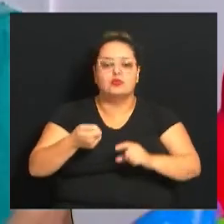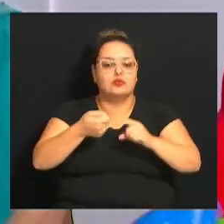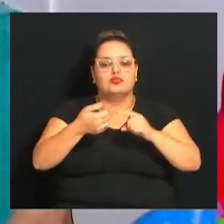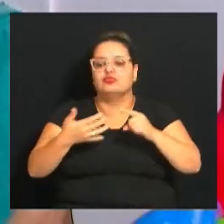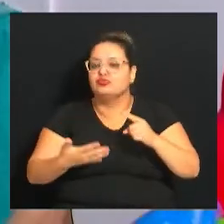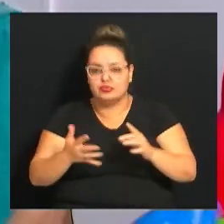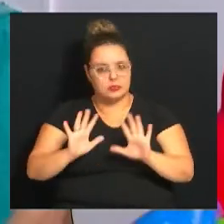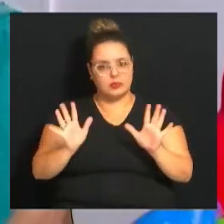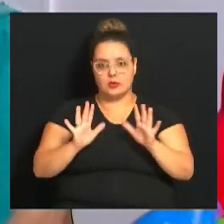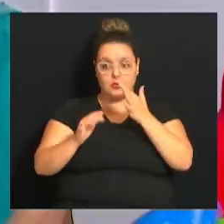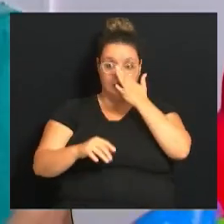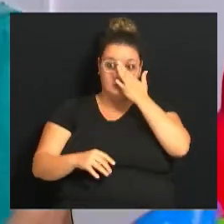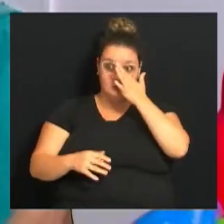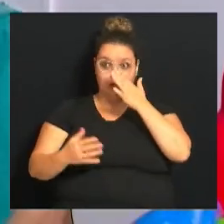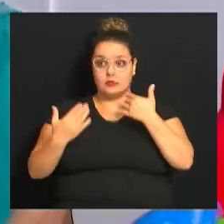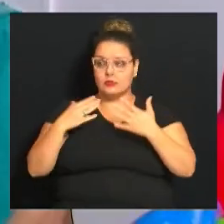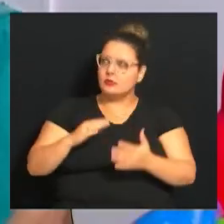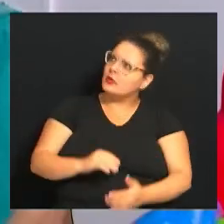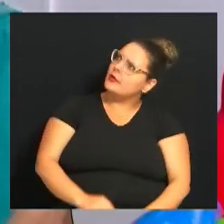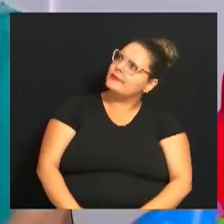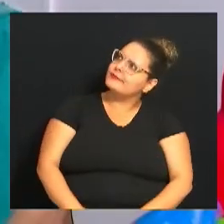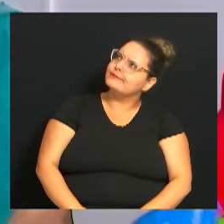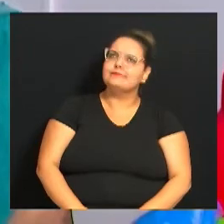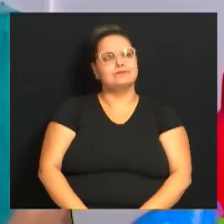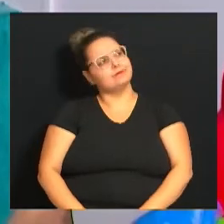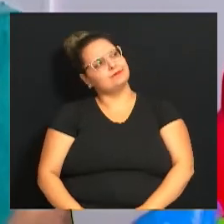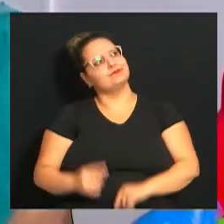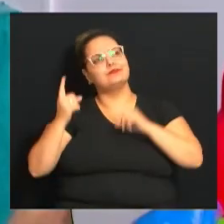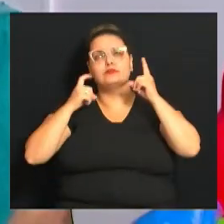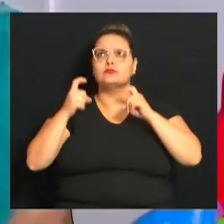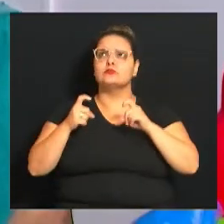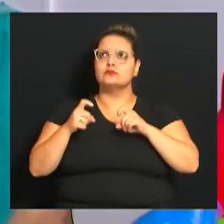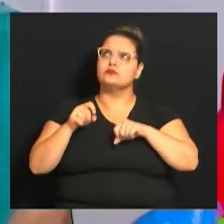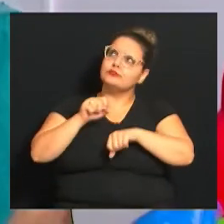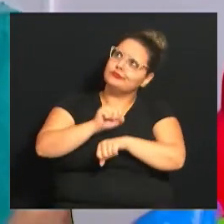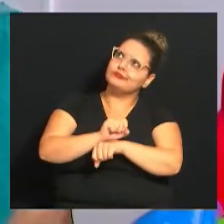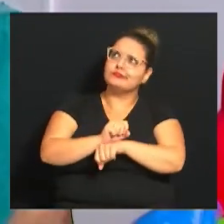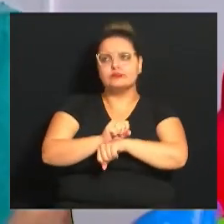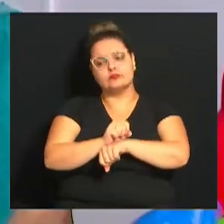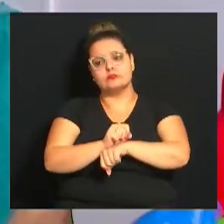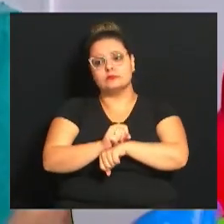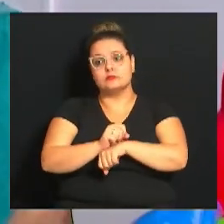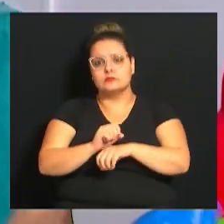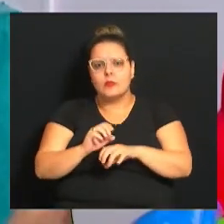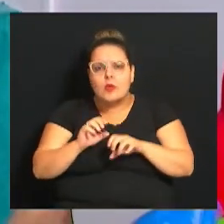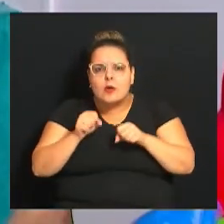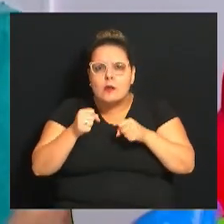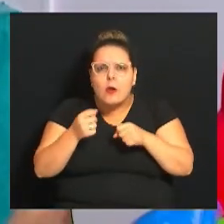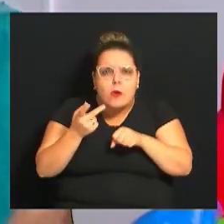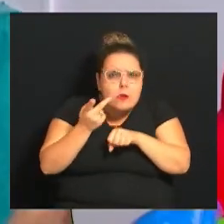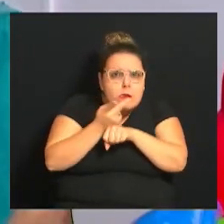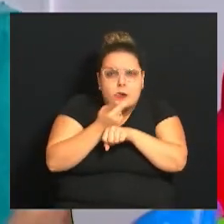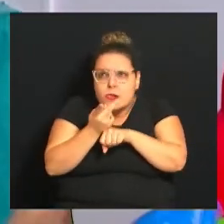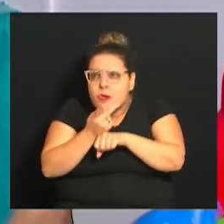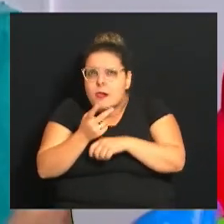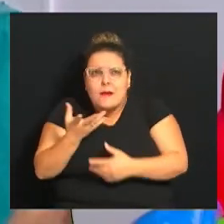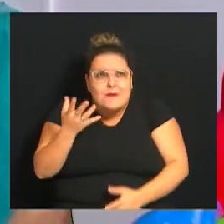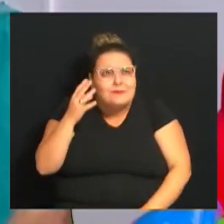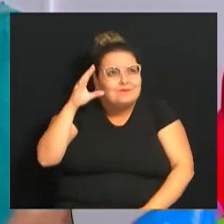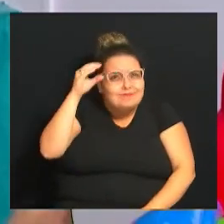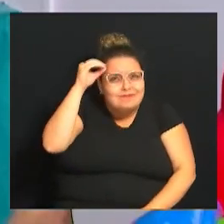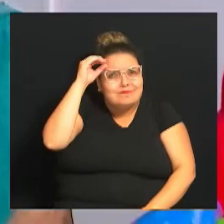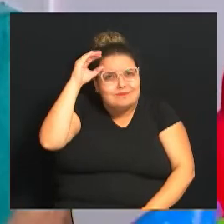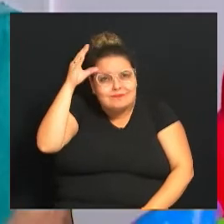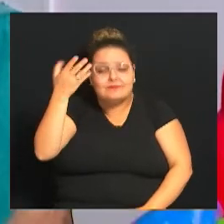gente conversar e o cachorro fica ali mostrando algumas expressões, eles fazem uma força muito grande para nos compreender. E eu acho que nós também